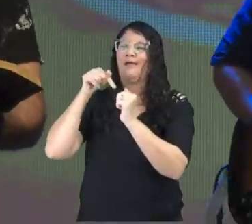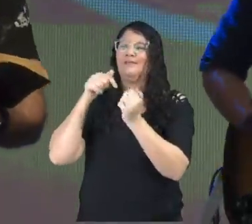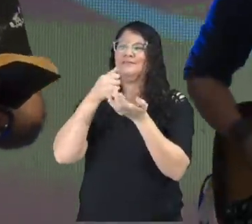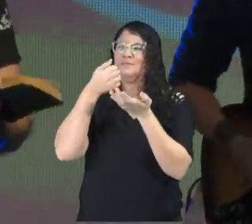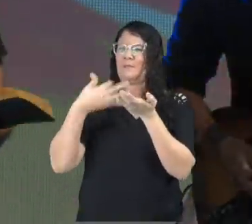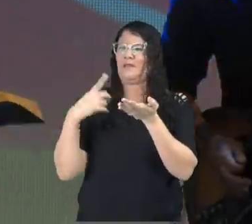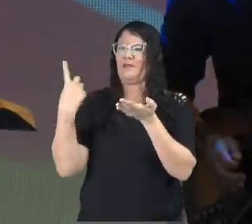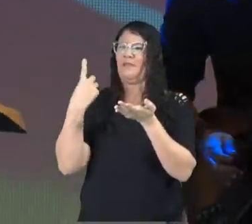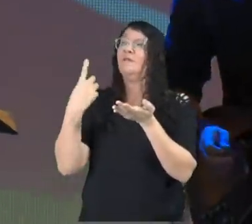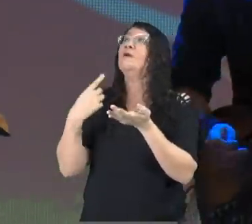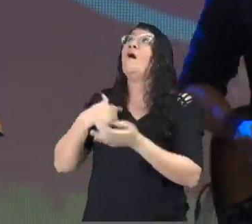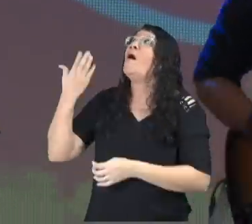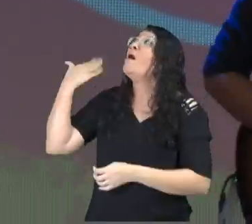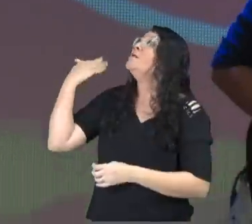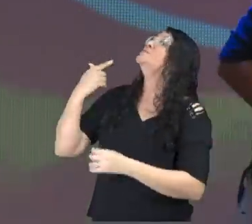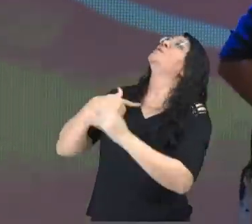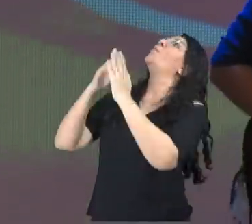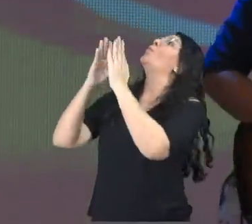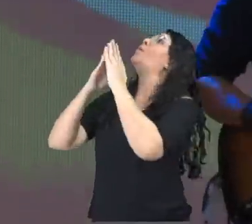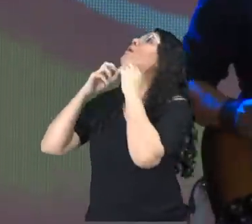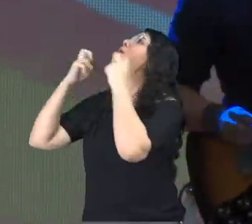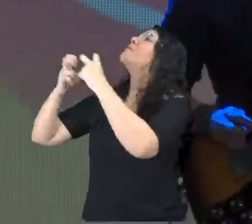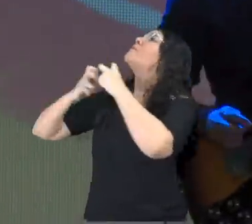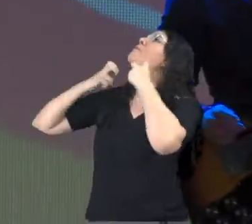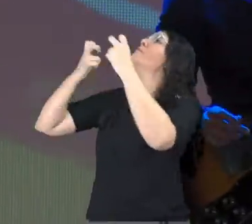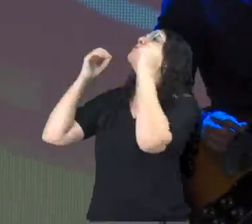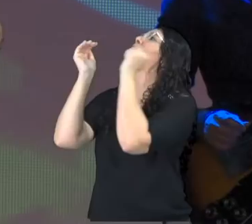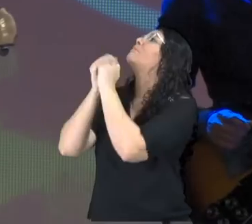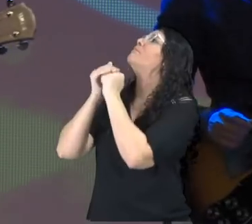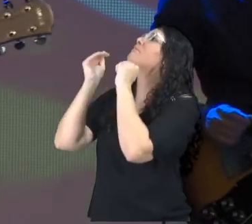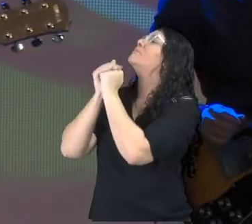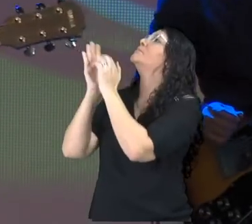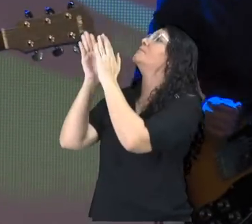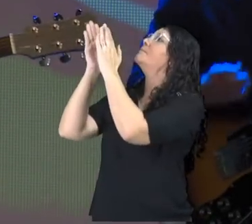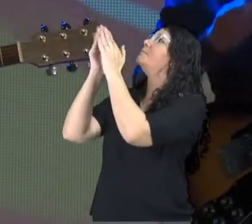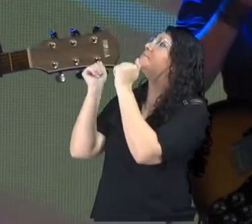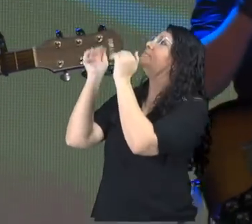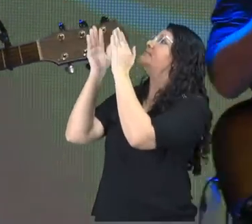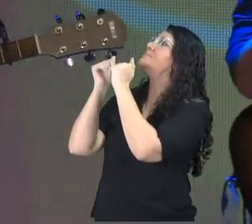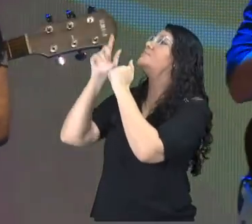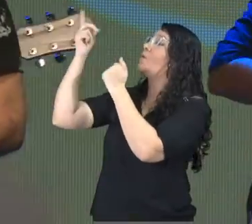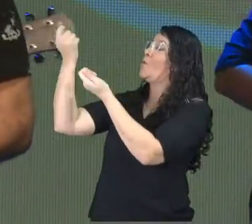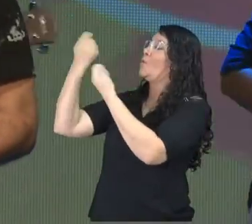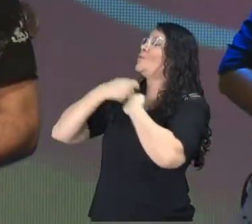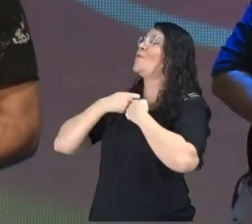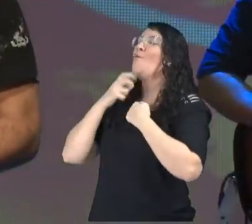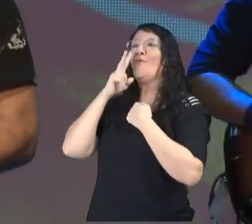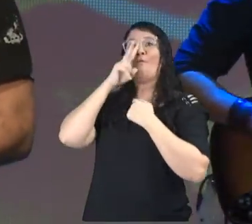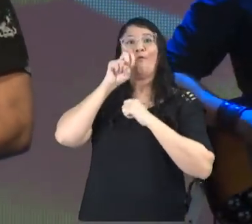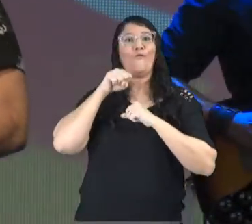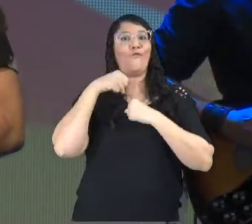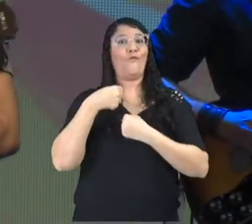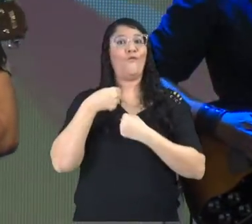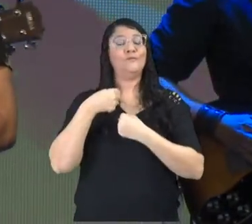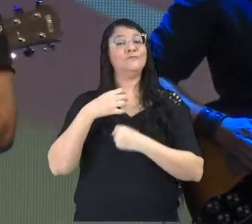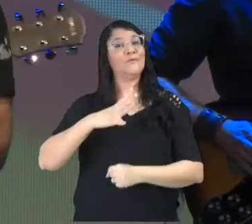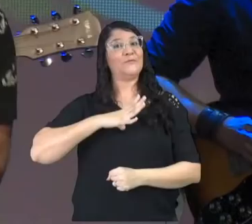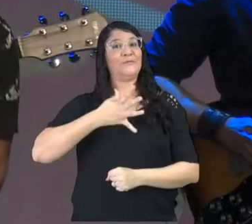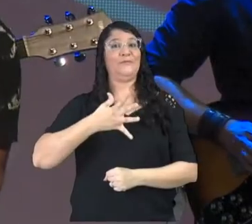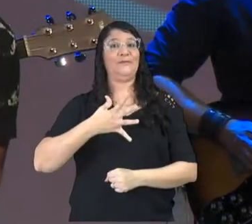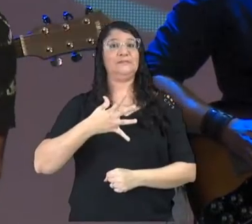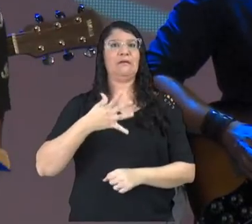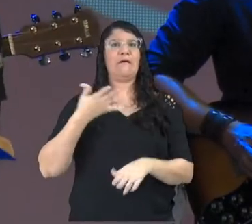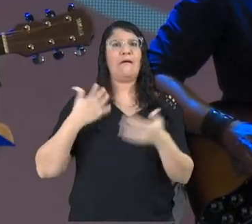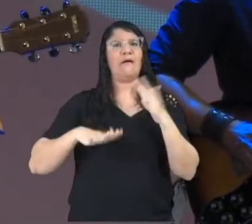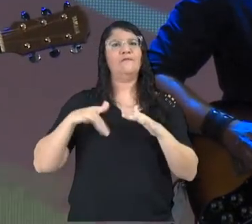deste-me força e coragem. Às vezes, quando nós oramos, nós não temos a resposta do